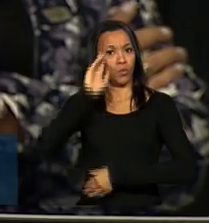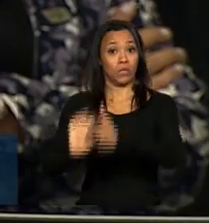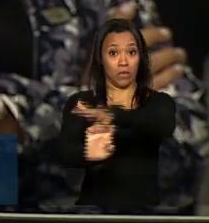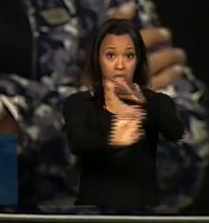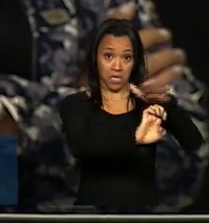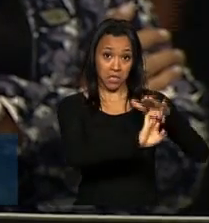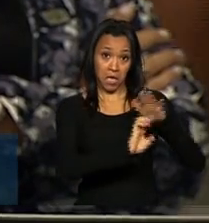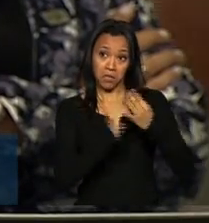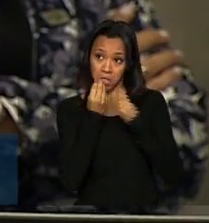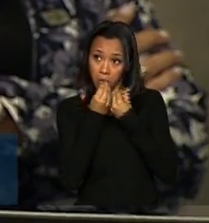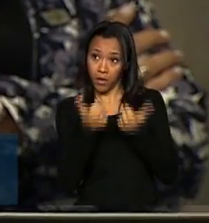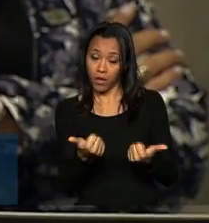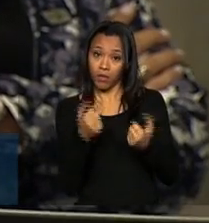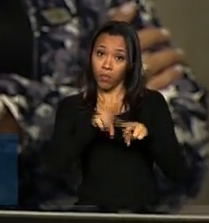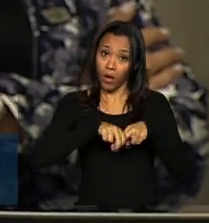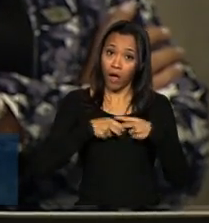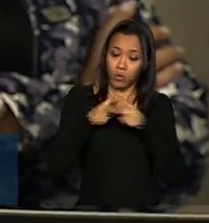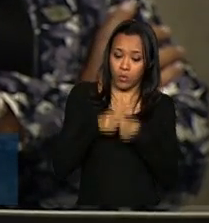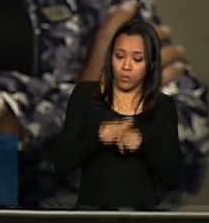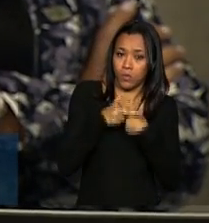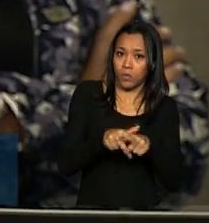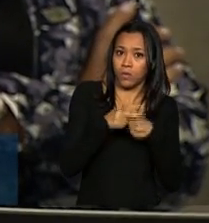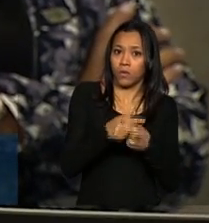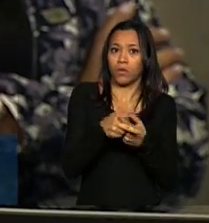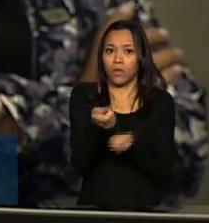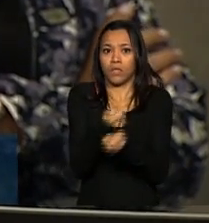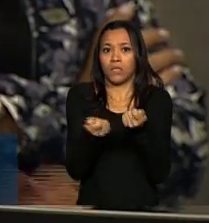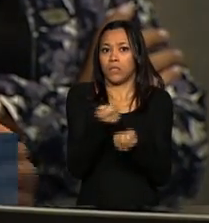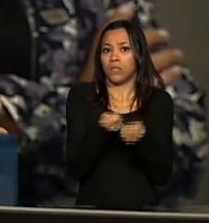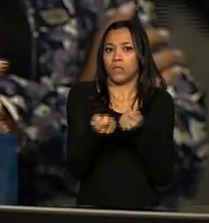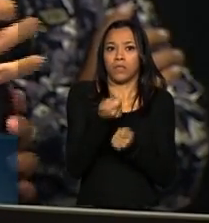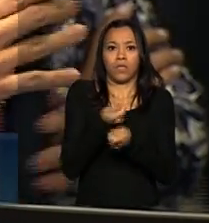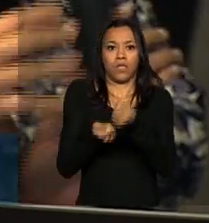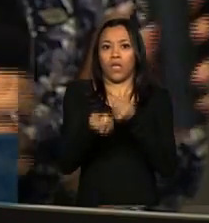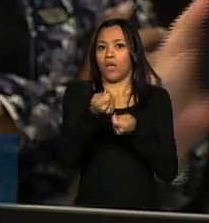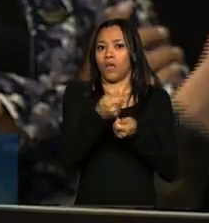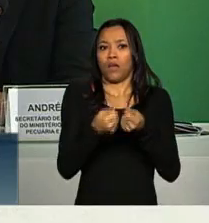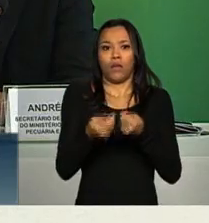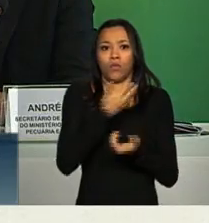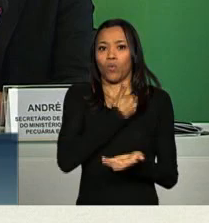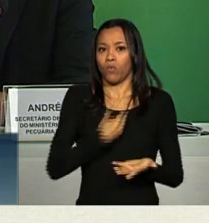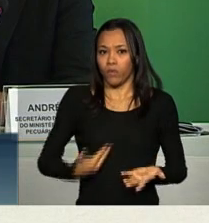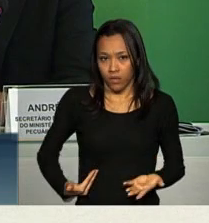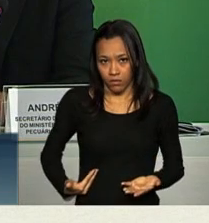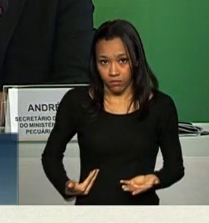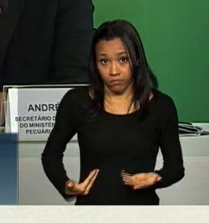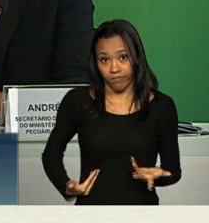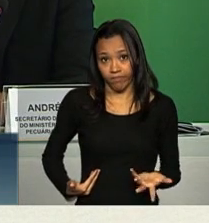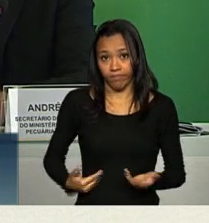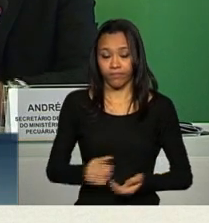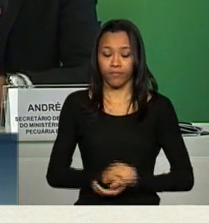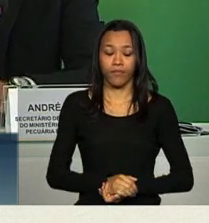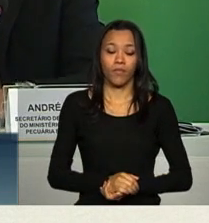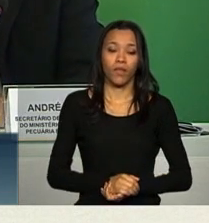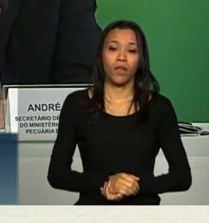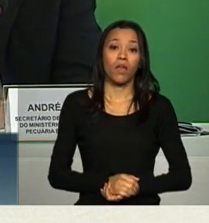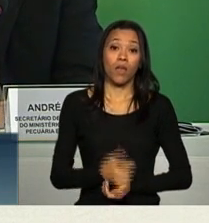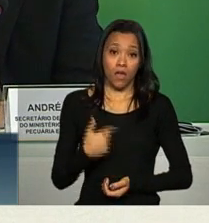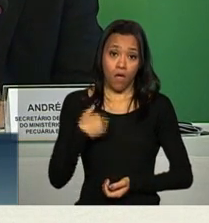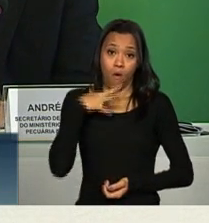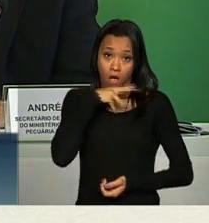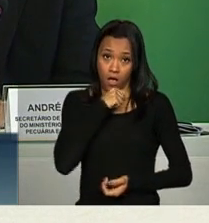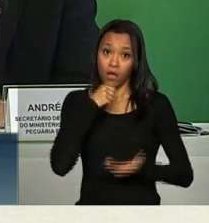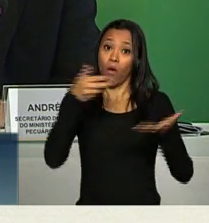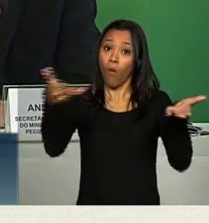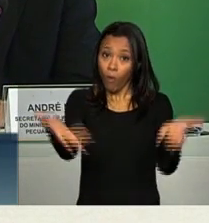a esse momento de ajuste, de arrocho fiscal que o governo está implementando. Obrigada. Olha, eu acho que hoje foi uma demonstração